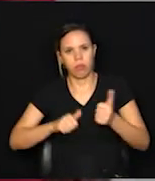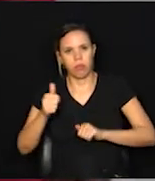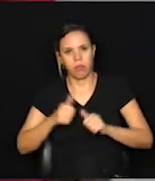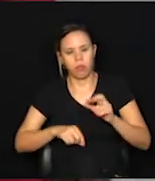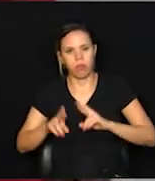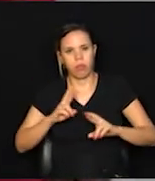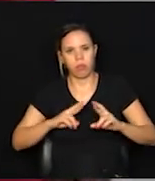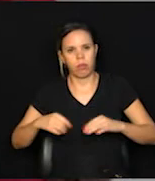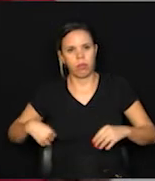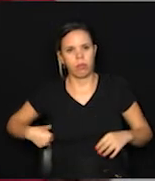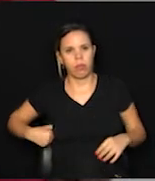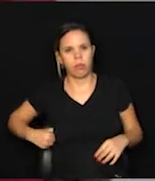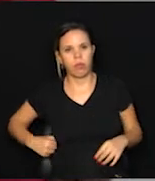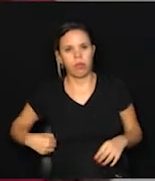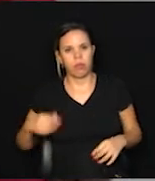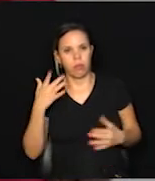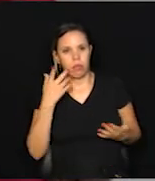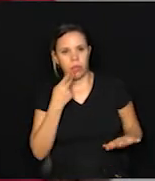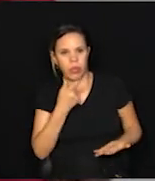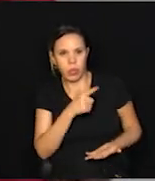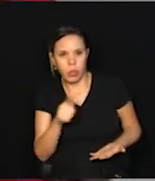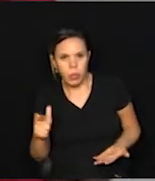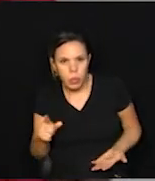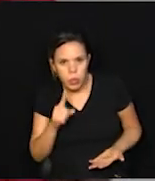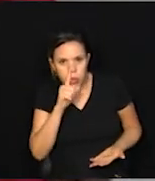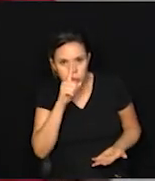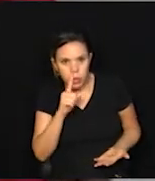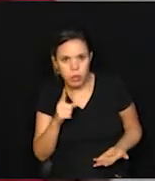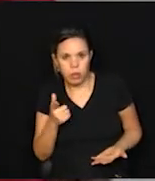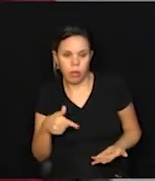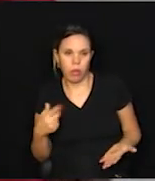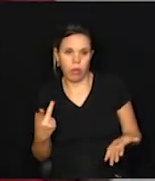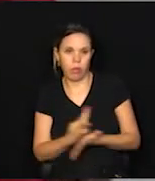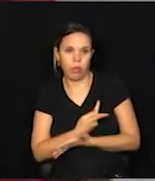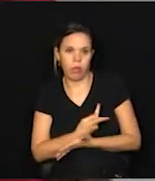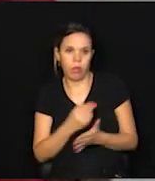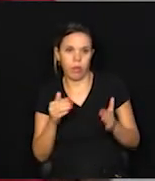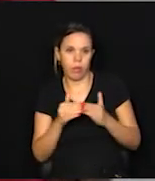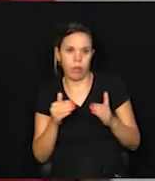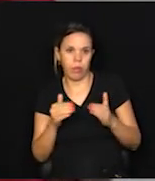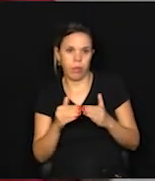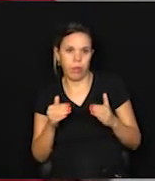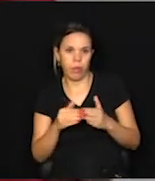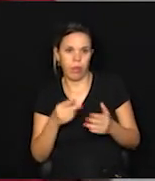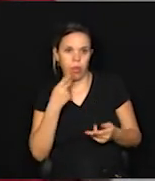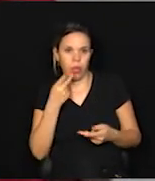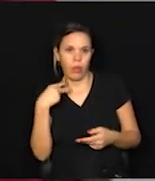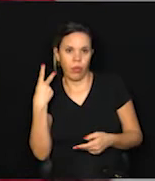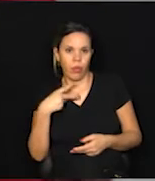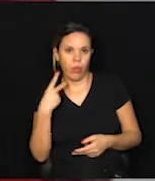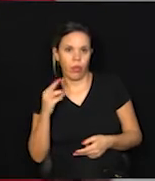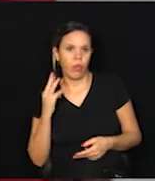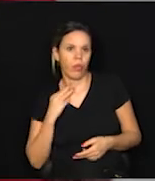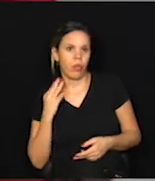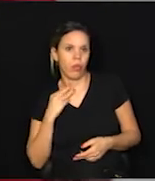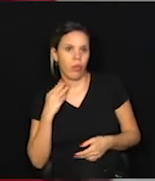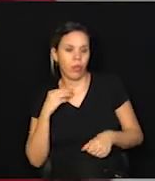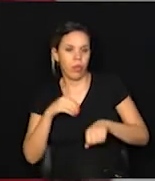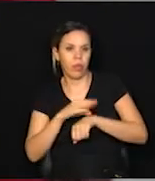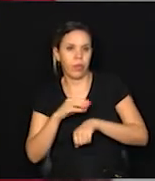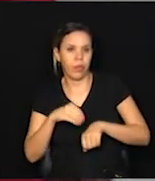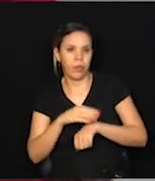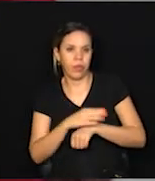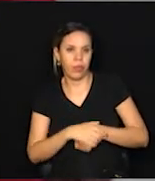biológica, né? Mas assim, falar que não tem risco, isso é errado. Eu concordo muito com a fala do vereador Cecílio quando ele traz